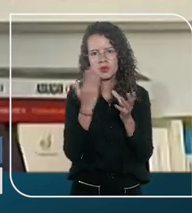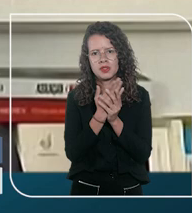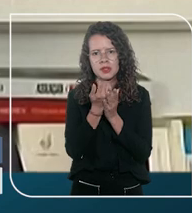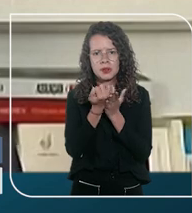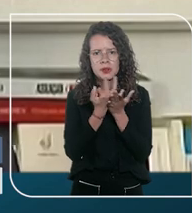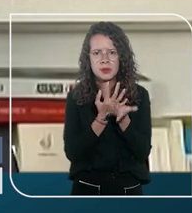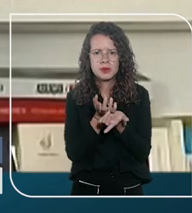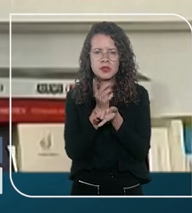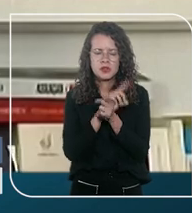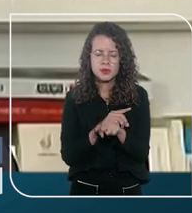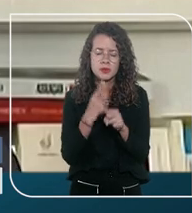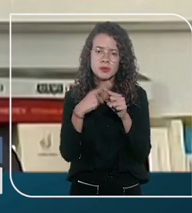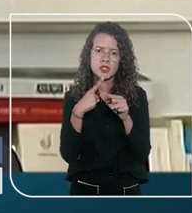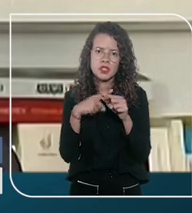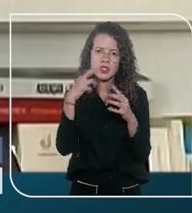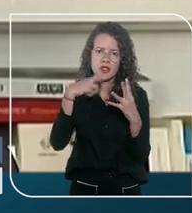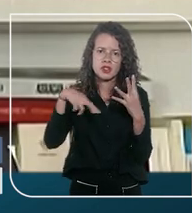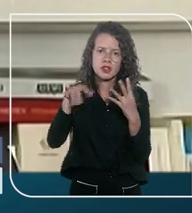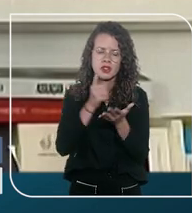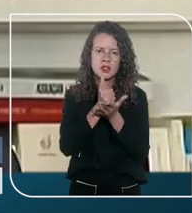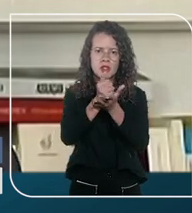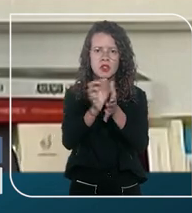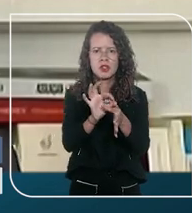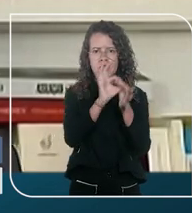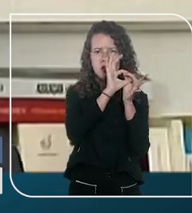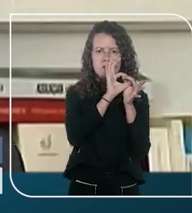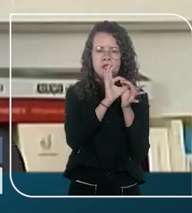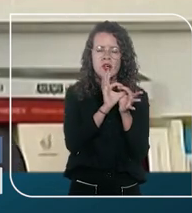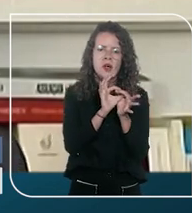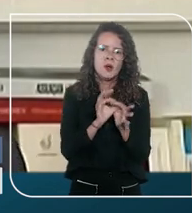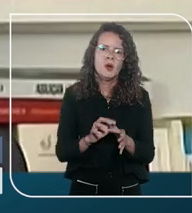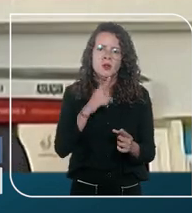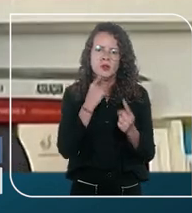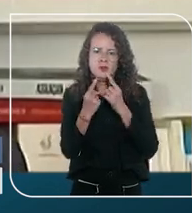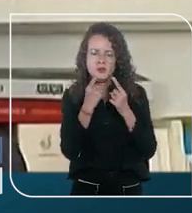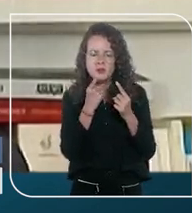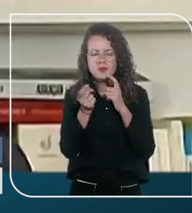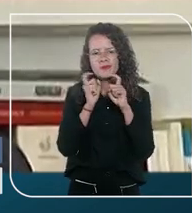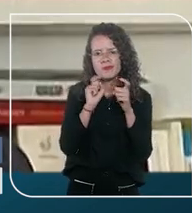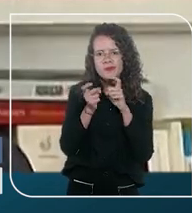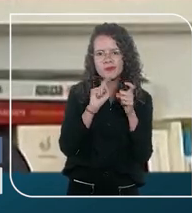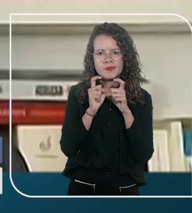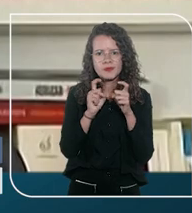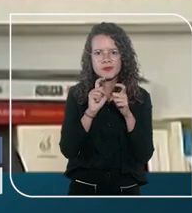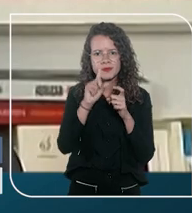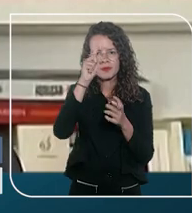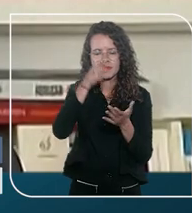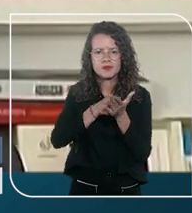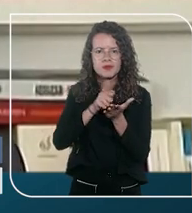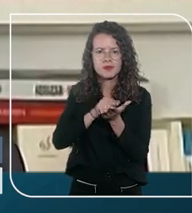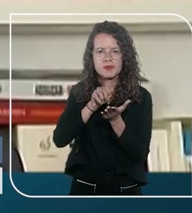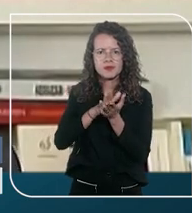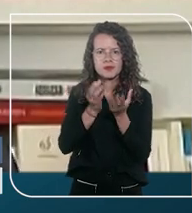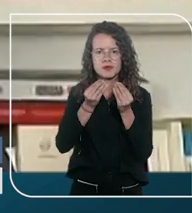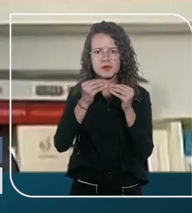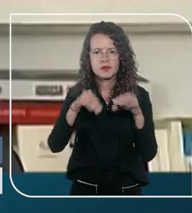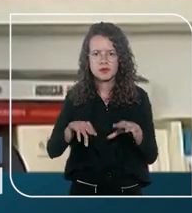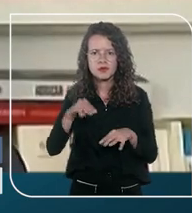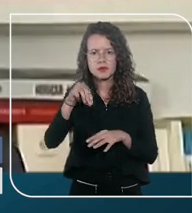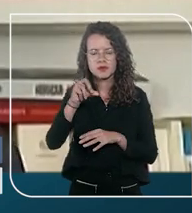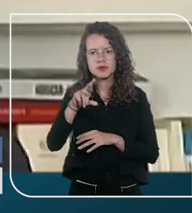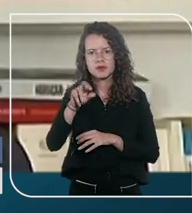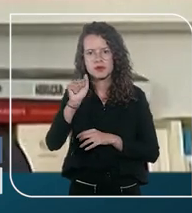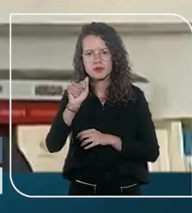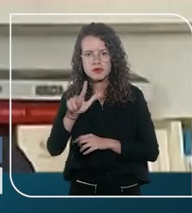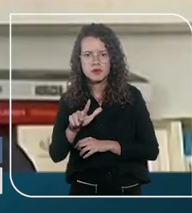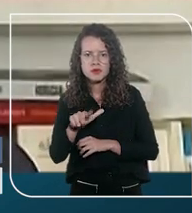pela característica mesmo de ser um recurso de fundamentação vinculada, discutir valor de indenização por danos morais.